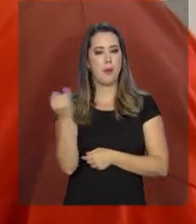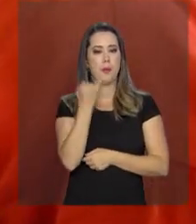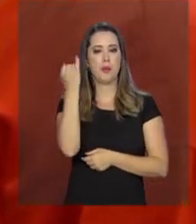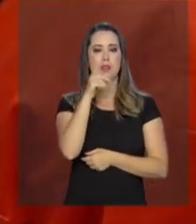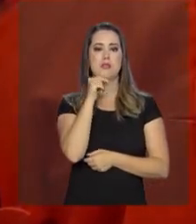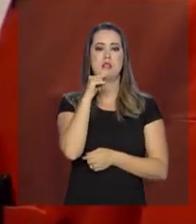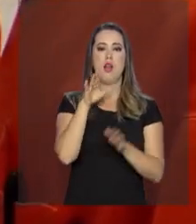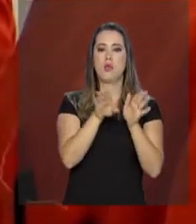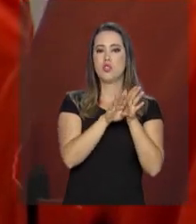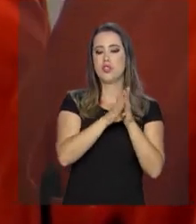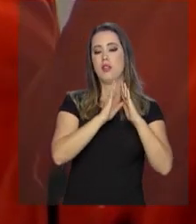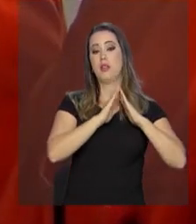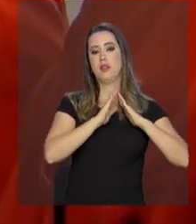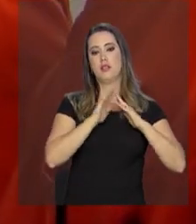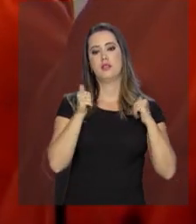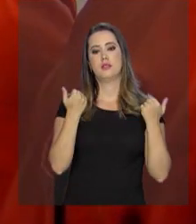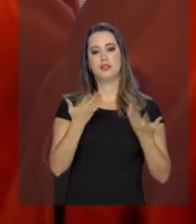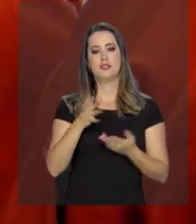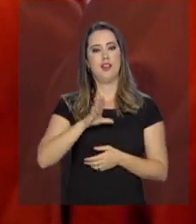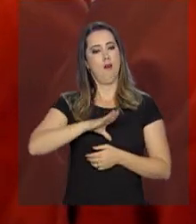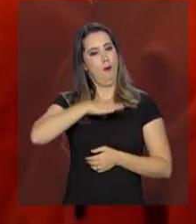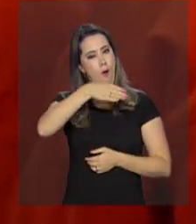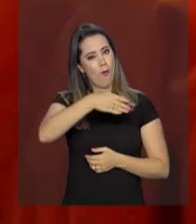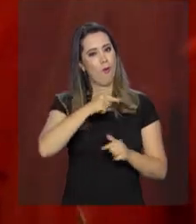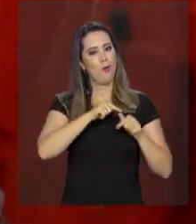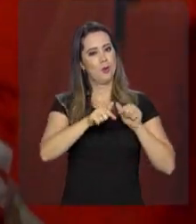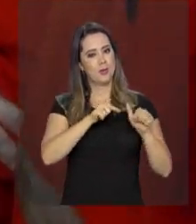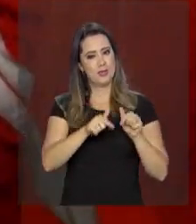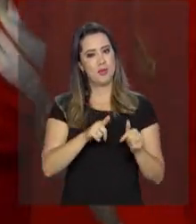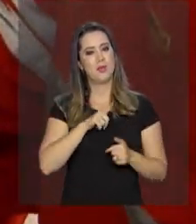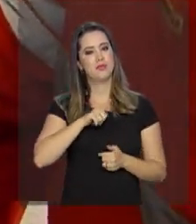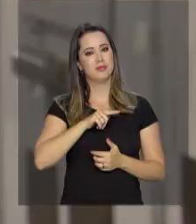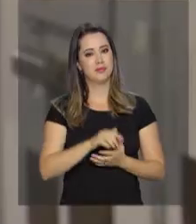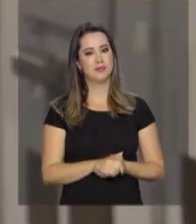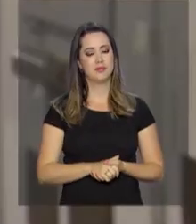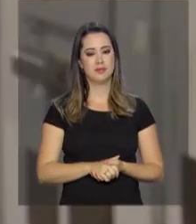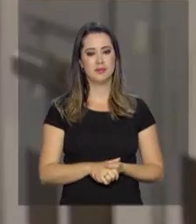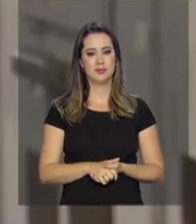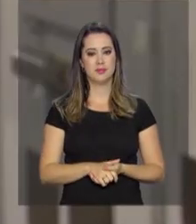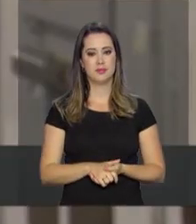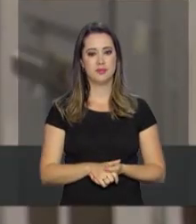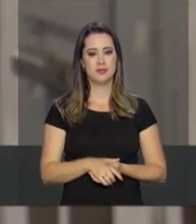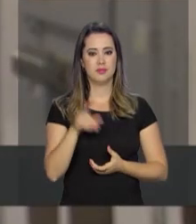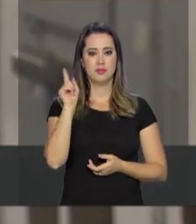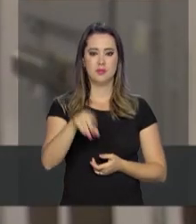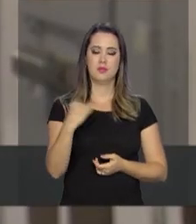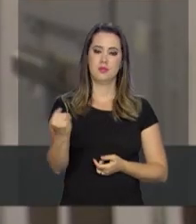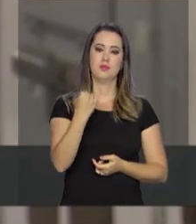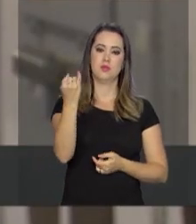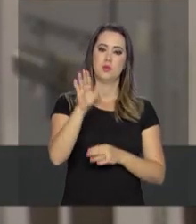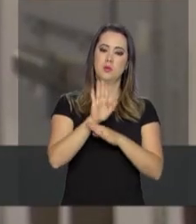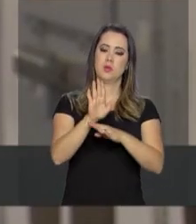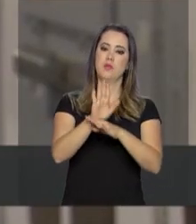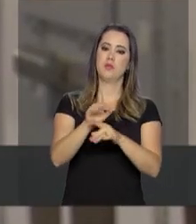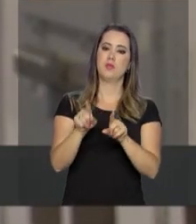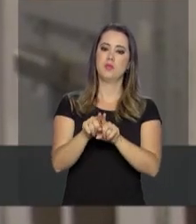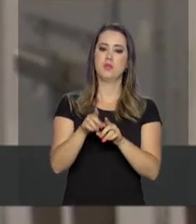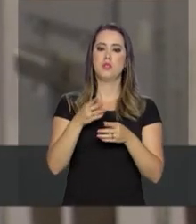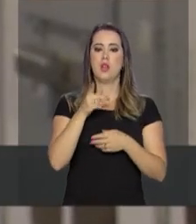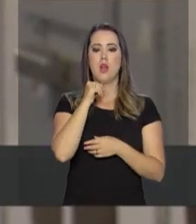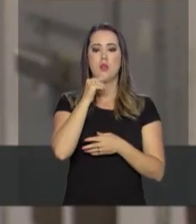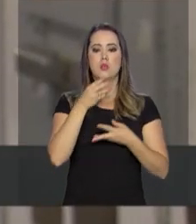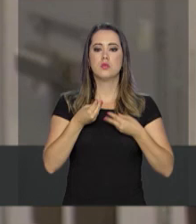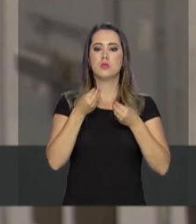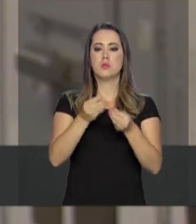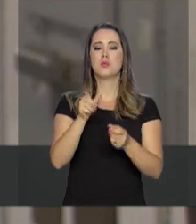ter água em casa por isso tem orgulho da missão que lhe foi confiada eu acho importante né porque vai ajudar a levar a água pra